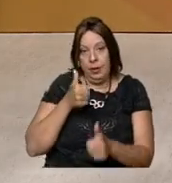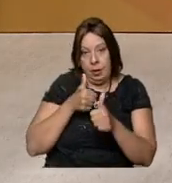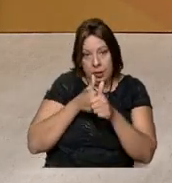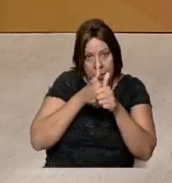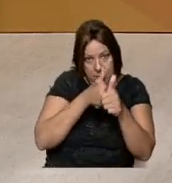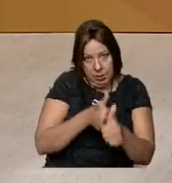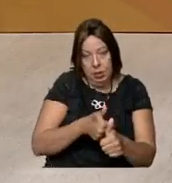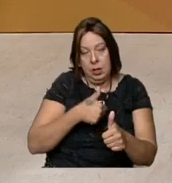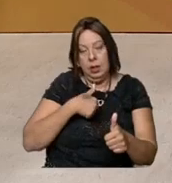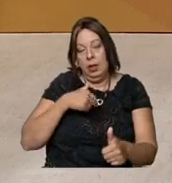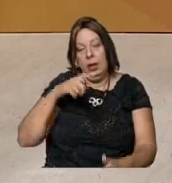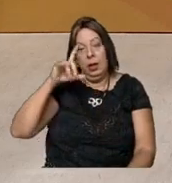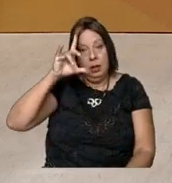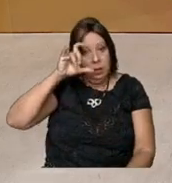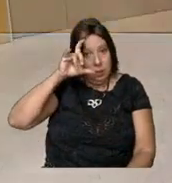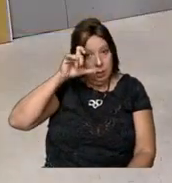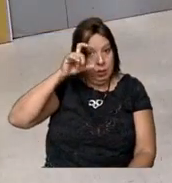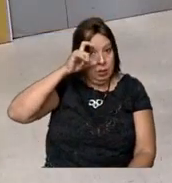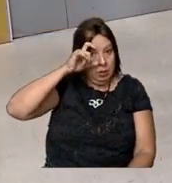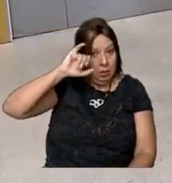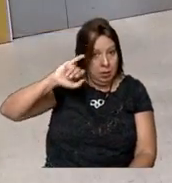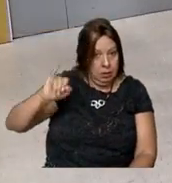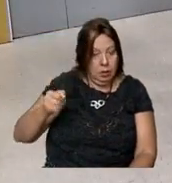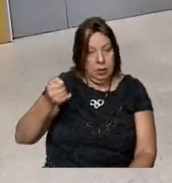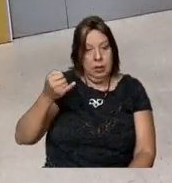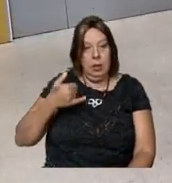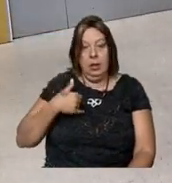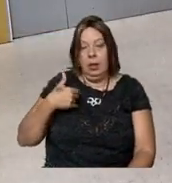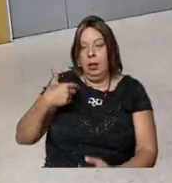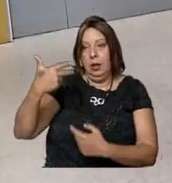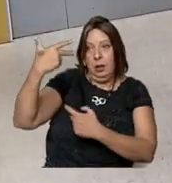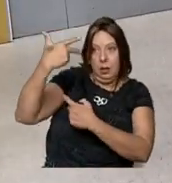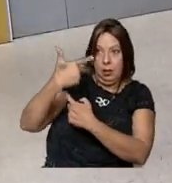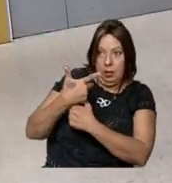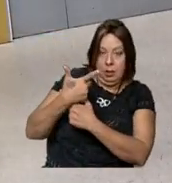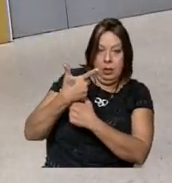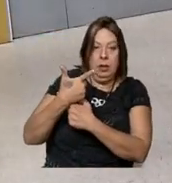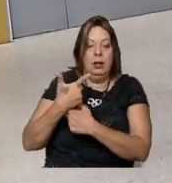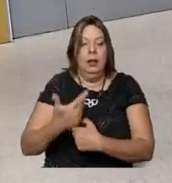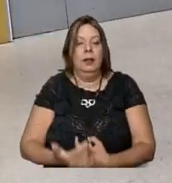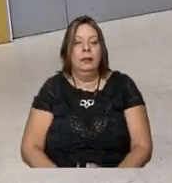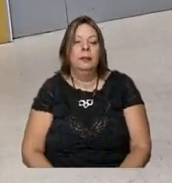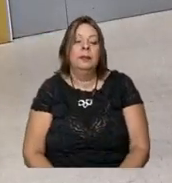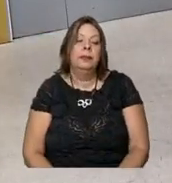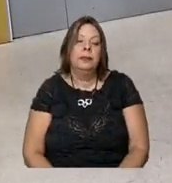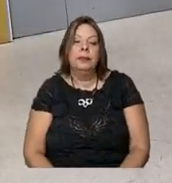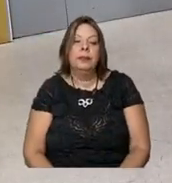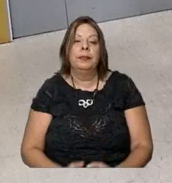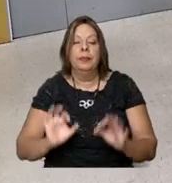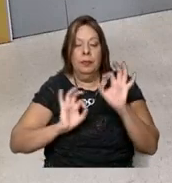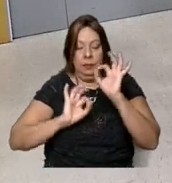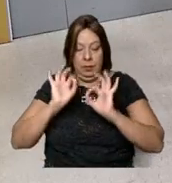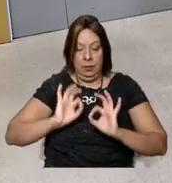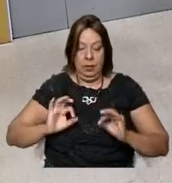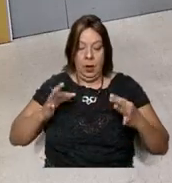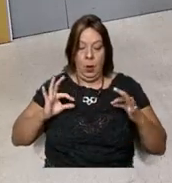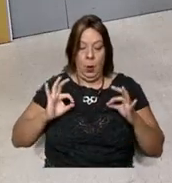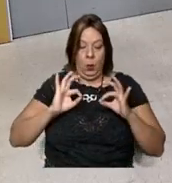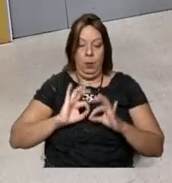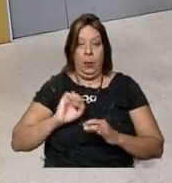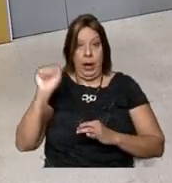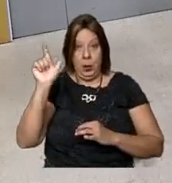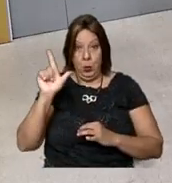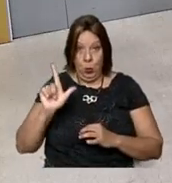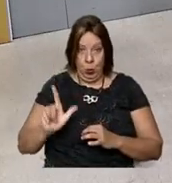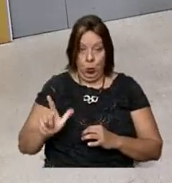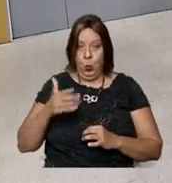aí. Segue no Instagram o Tio Vessiane. Vou aqui no detalhe da câmera do meu camarada Scooby-Doo. Estou aqui vestindo Eve Trajes